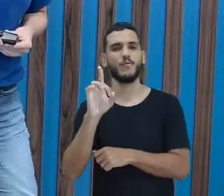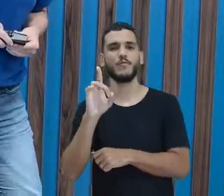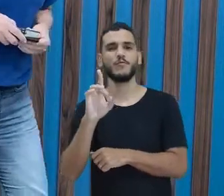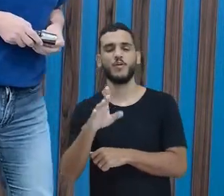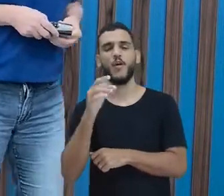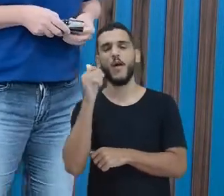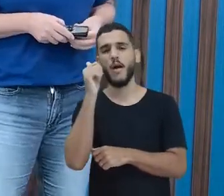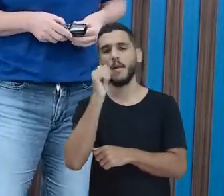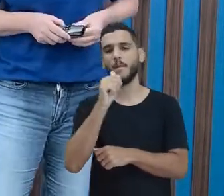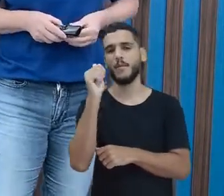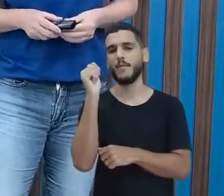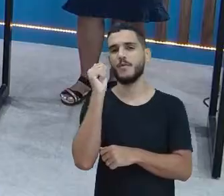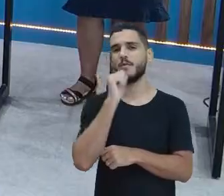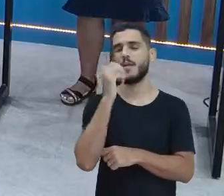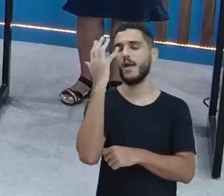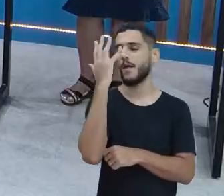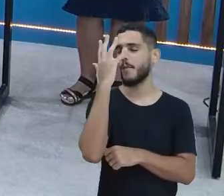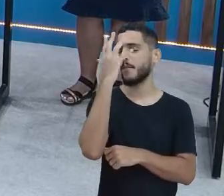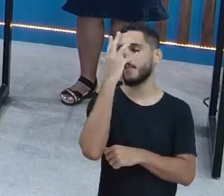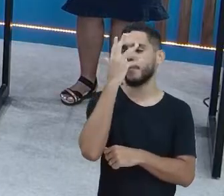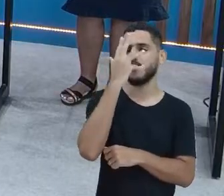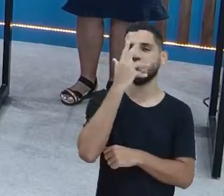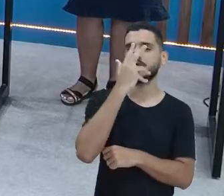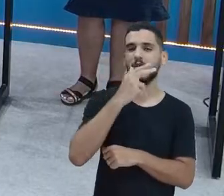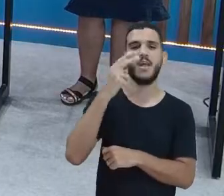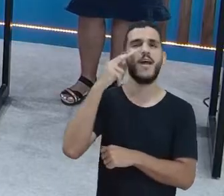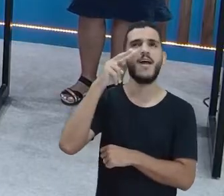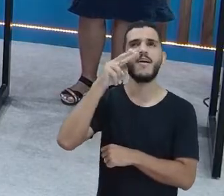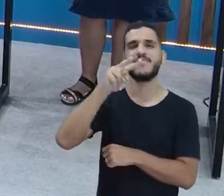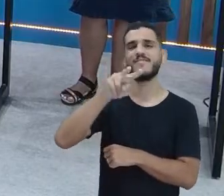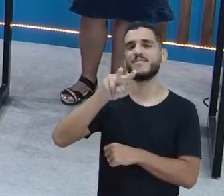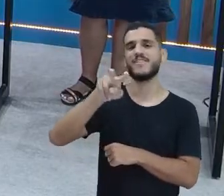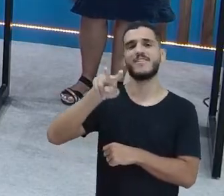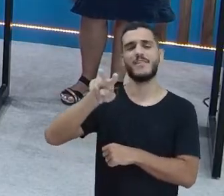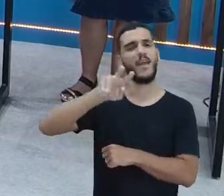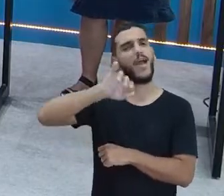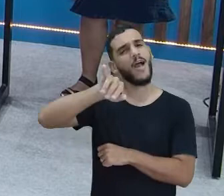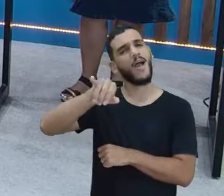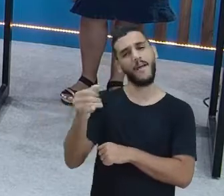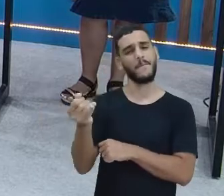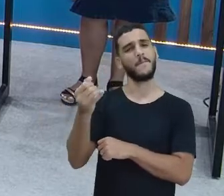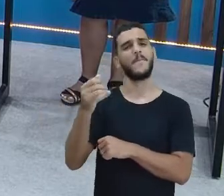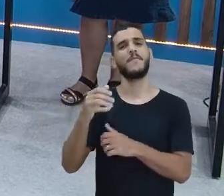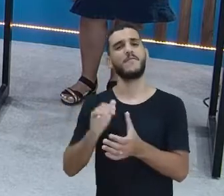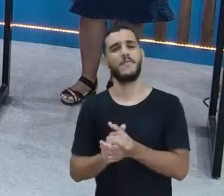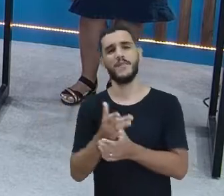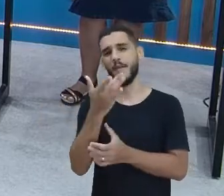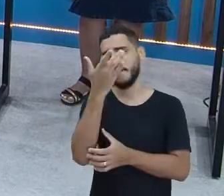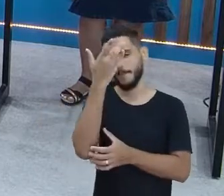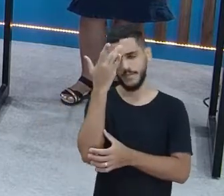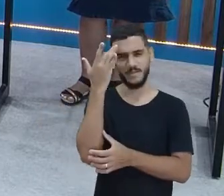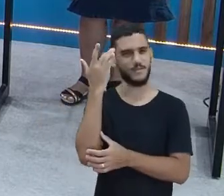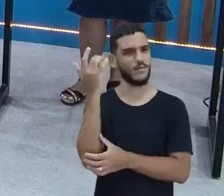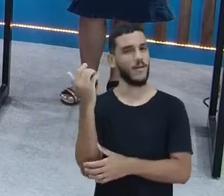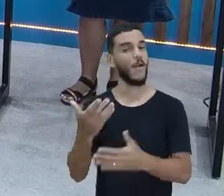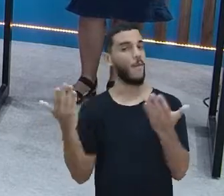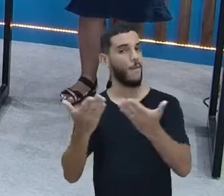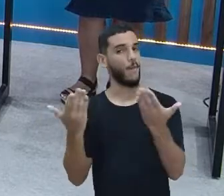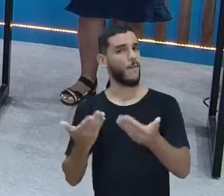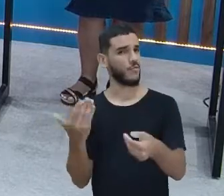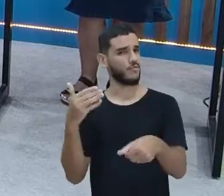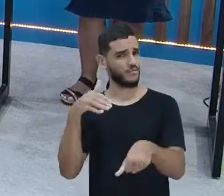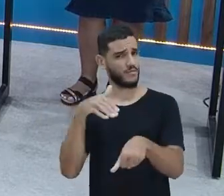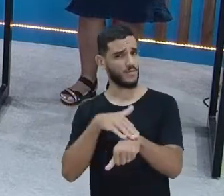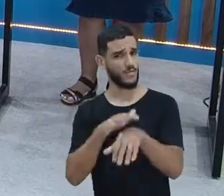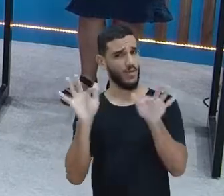bela morena que no Itororó deixei. Aproveita minha gente que uma